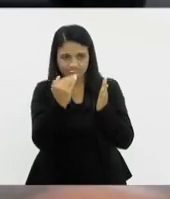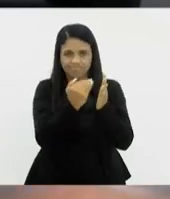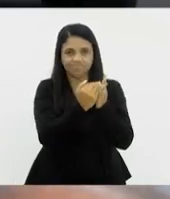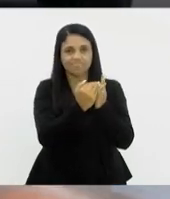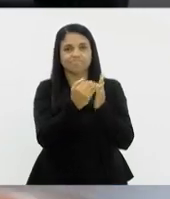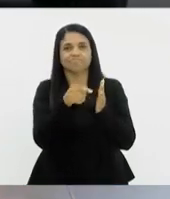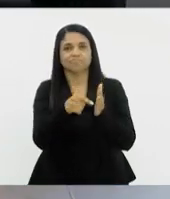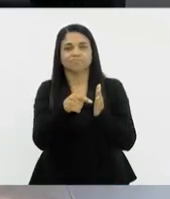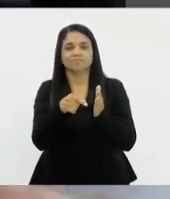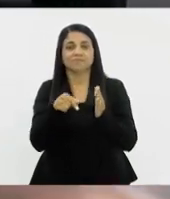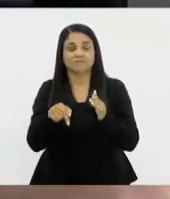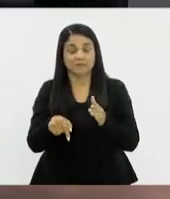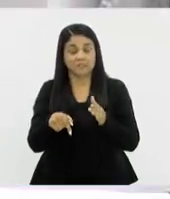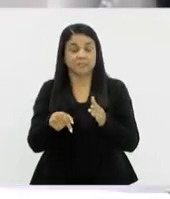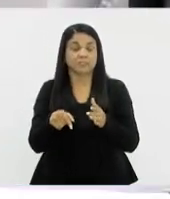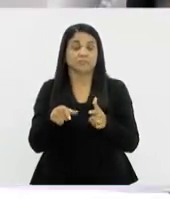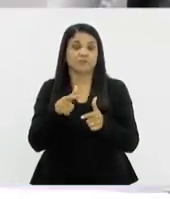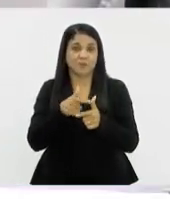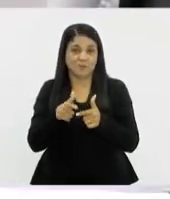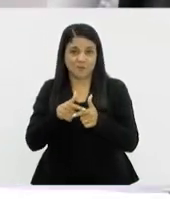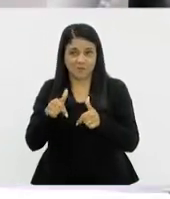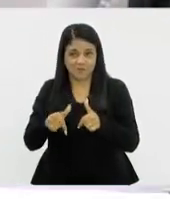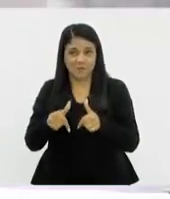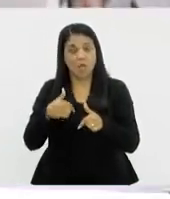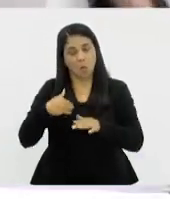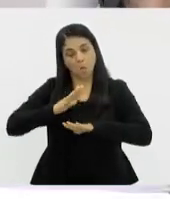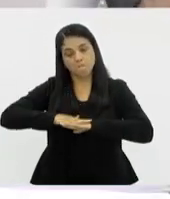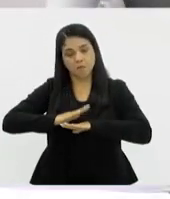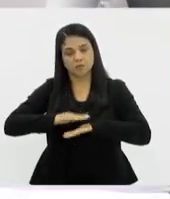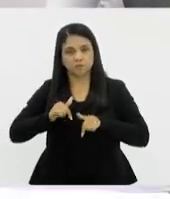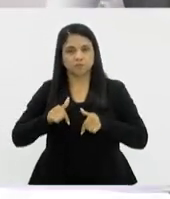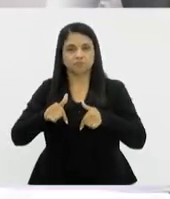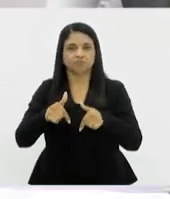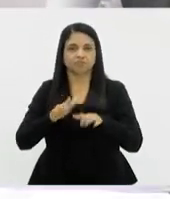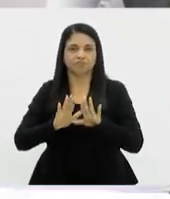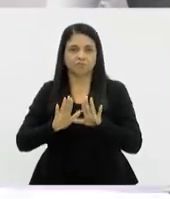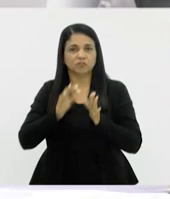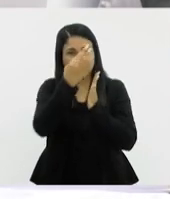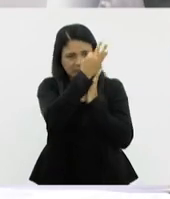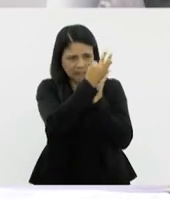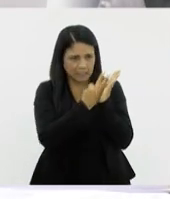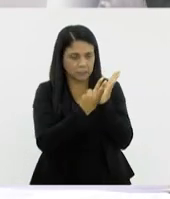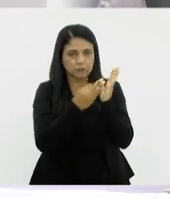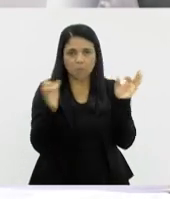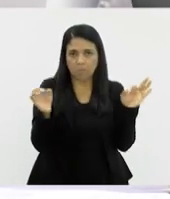alguma burocracia aqui na casa, eu vou fazer por conta própria. Eu lhe ajudo. Já está pronto o texto? Eu lhe ajudo.